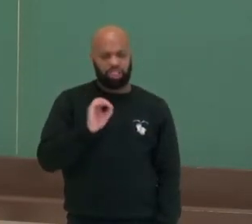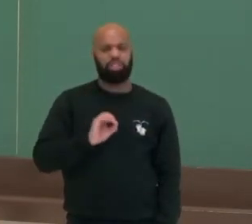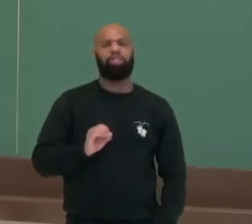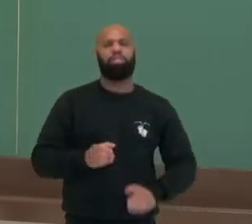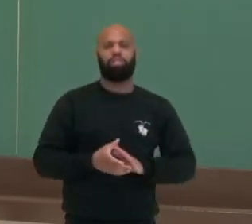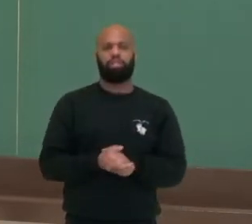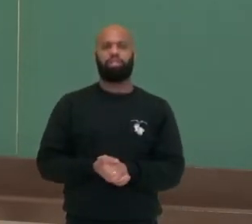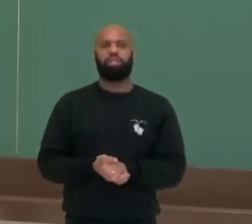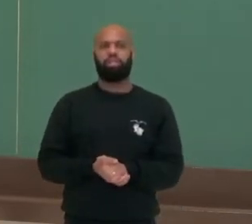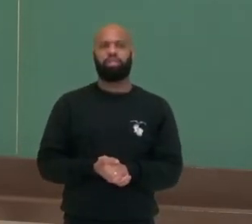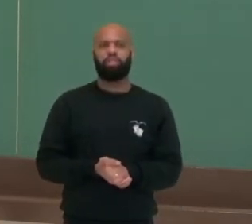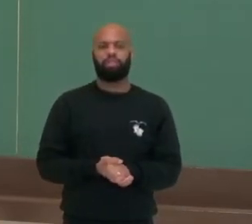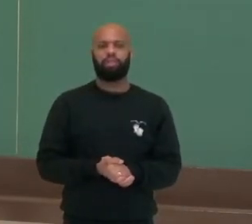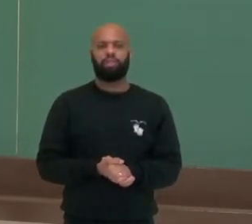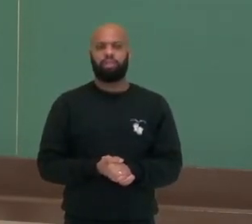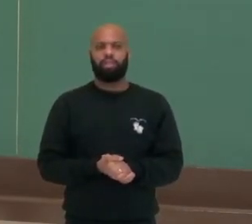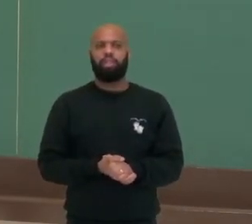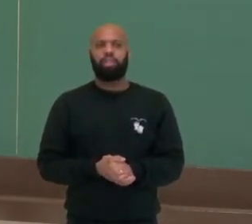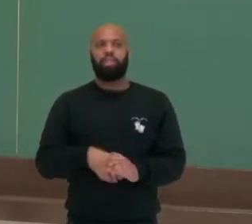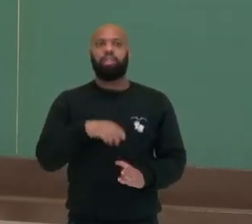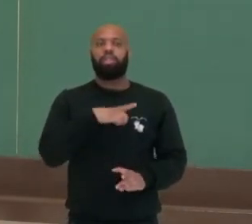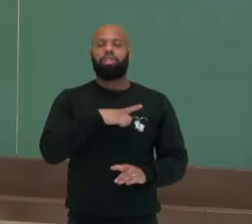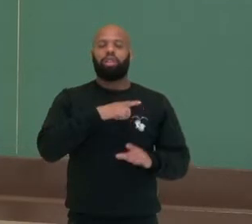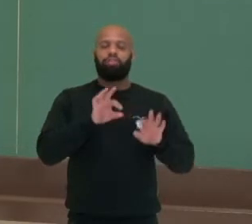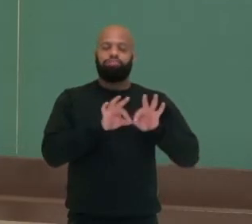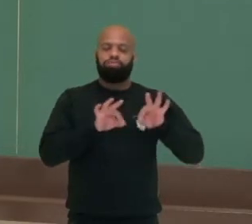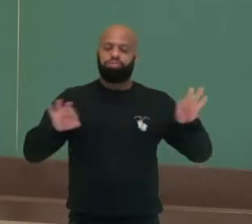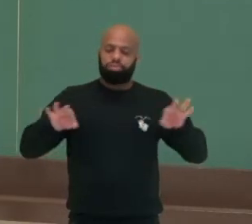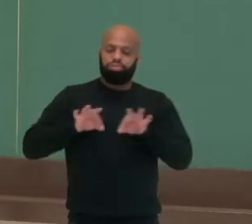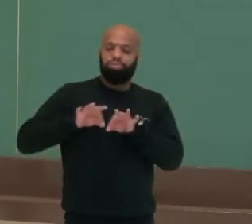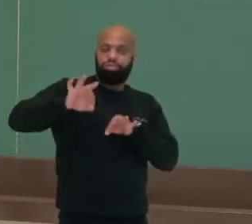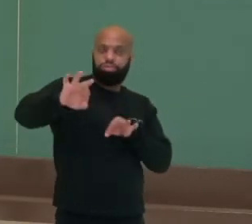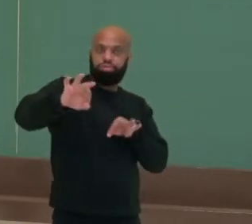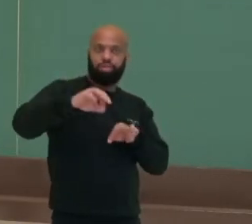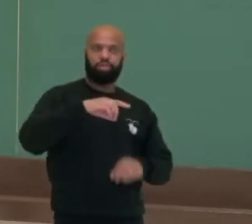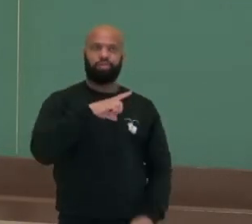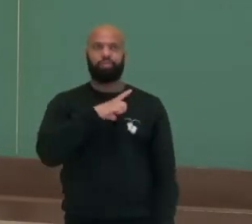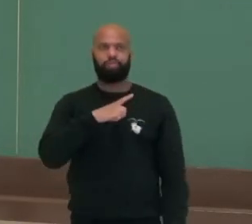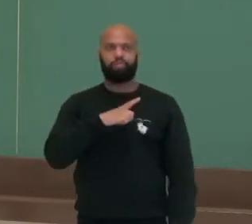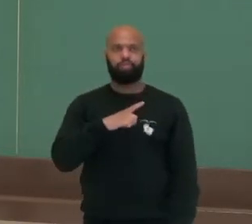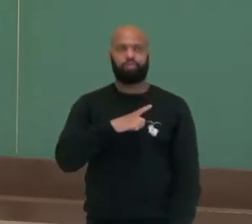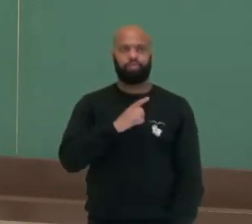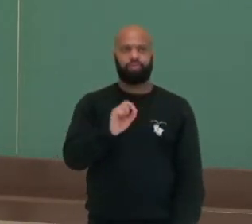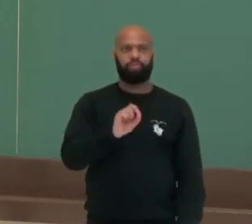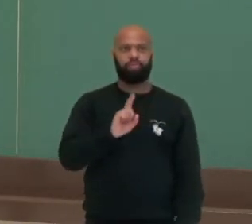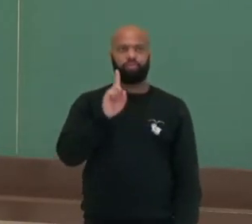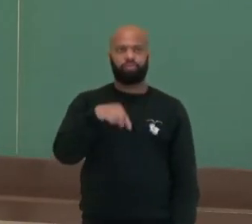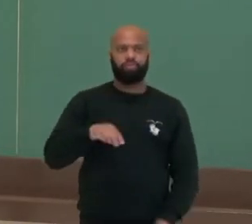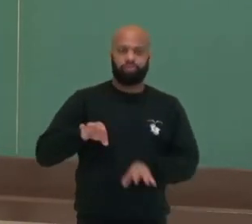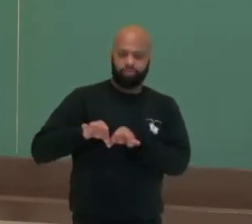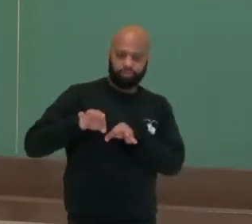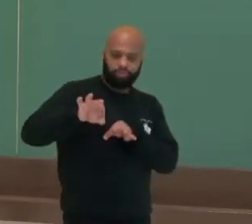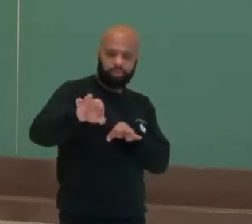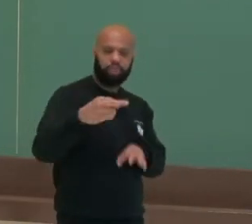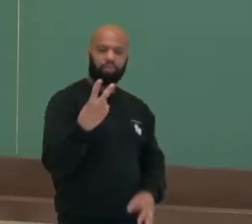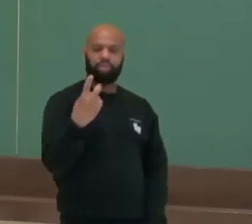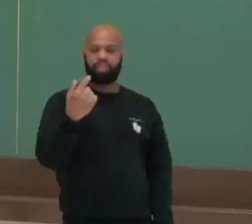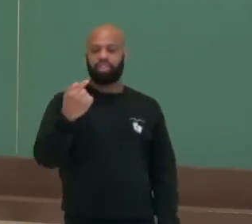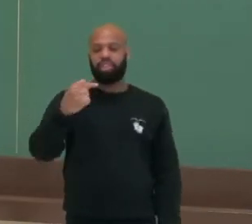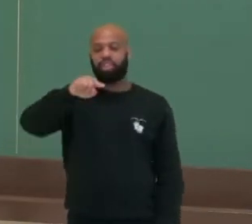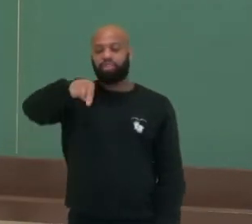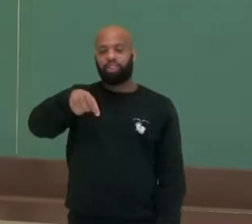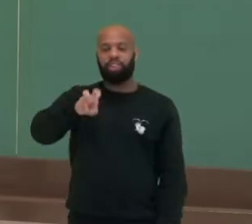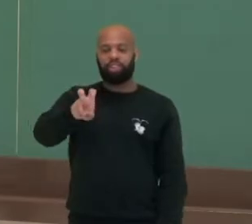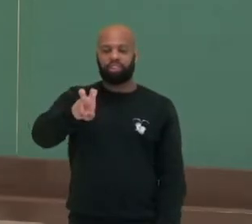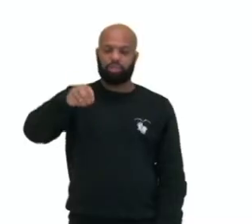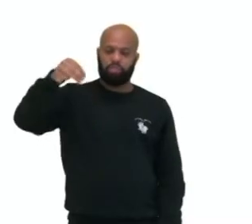da bocha. Tem como medida cerca de 27,5 metros de comprimento e